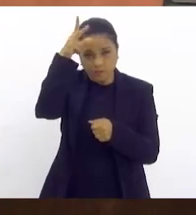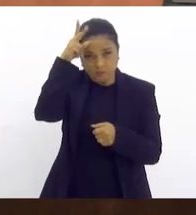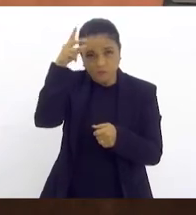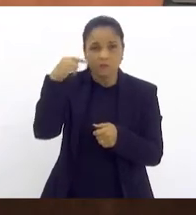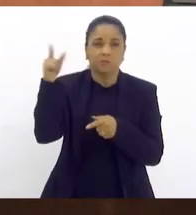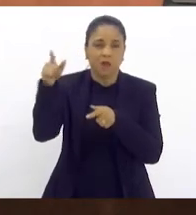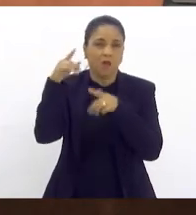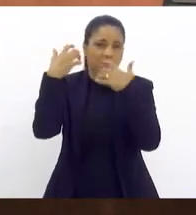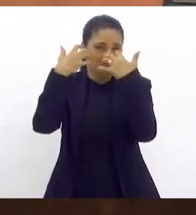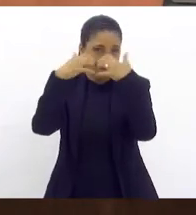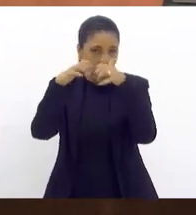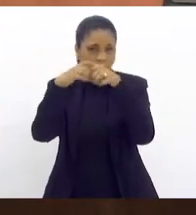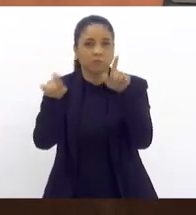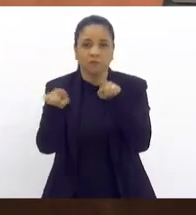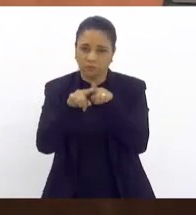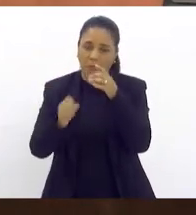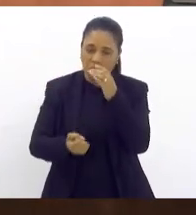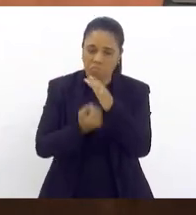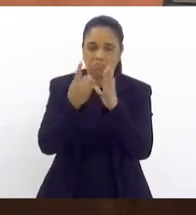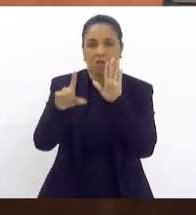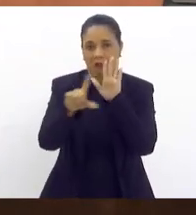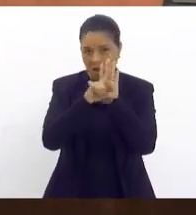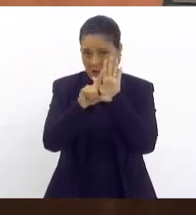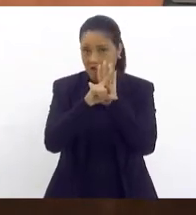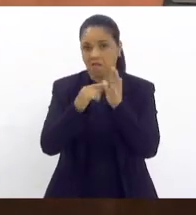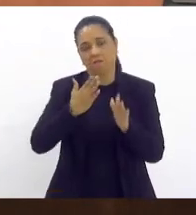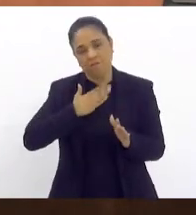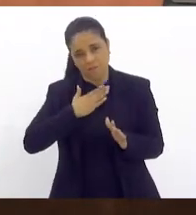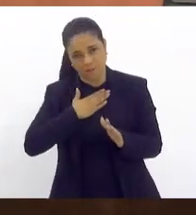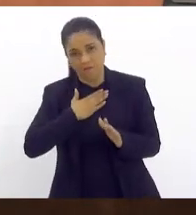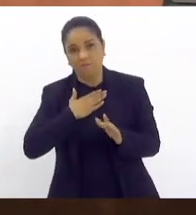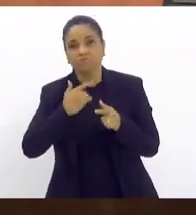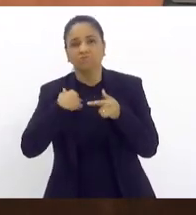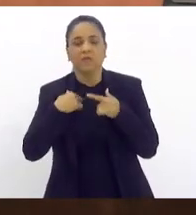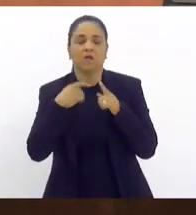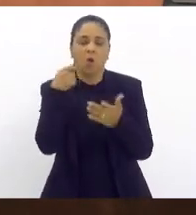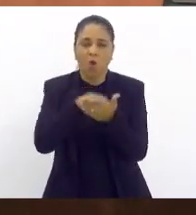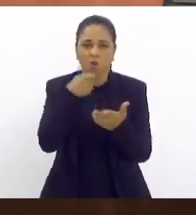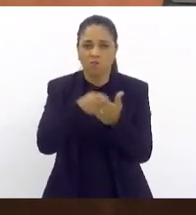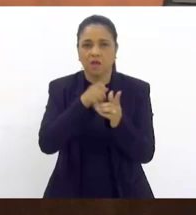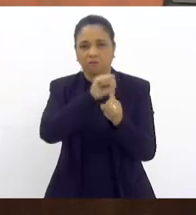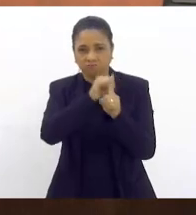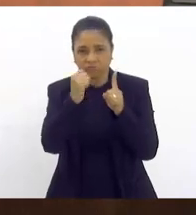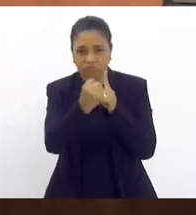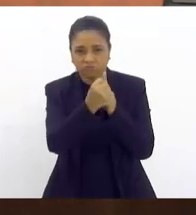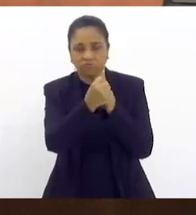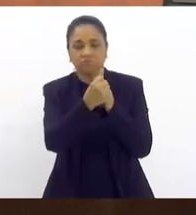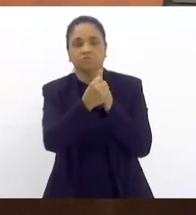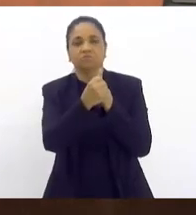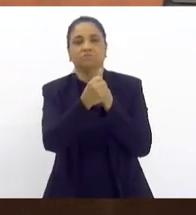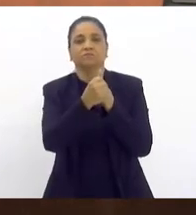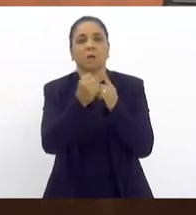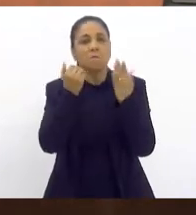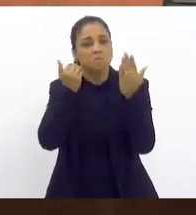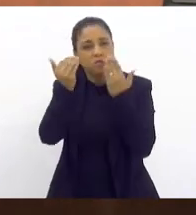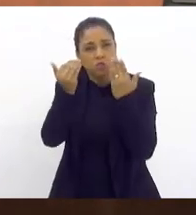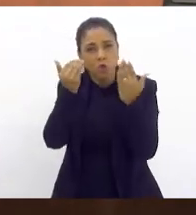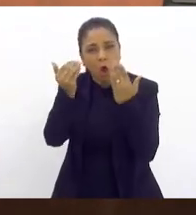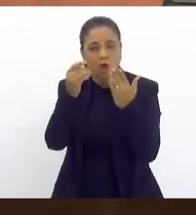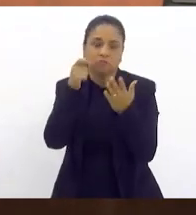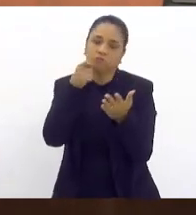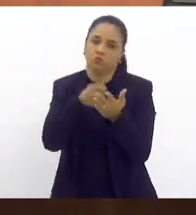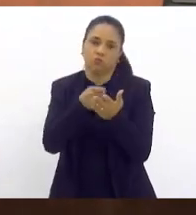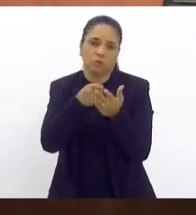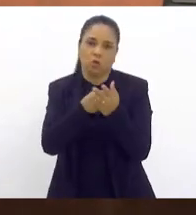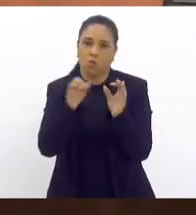de obrigar a presença de assistentes sociais e psicólogas nas redes de ensino não tem sido cumprida